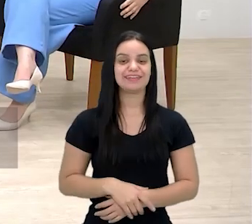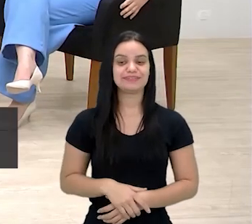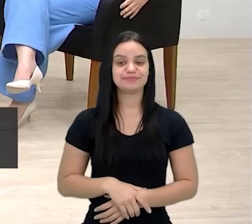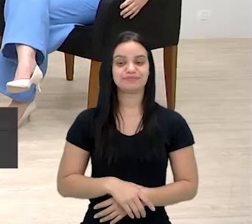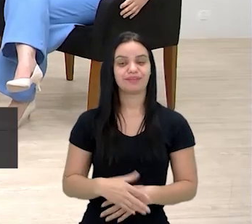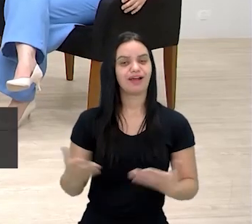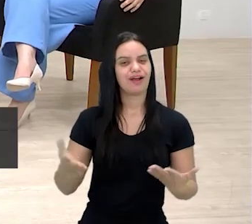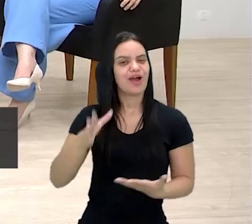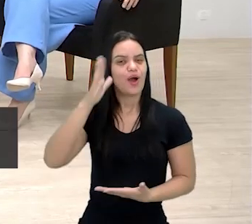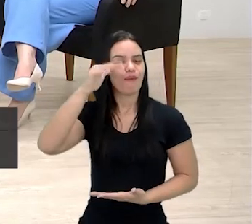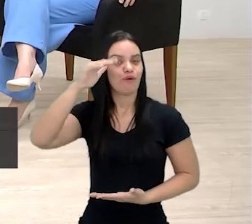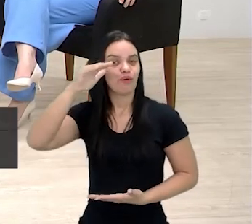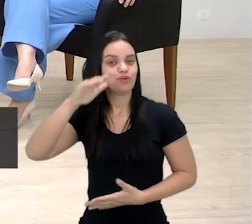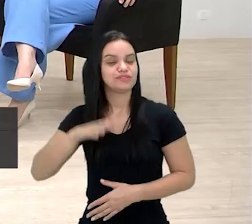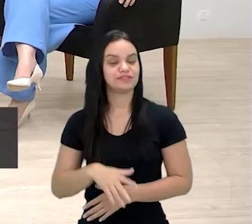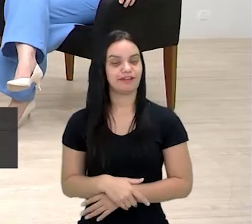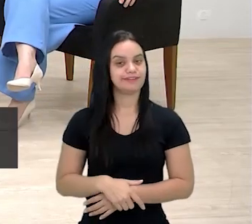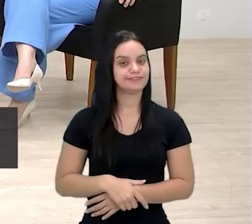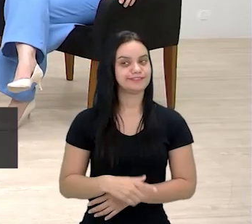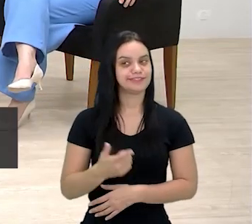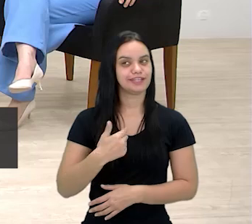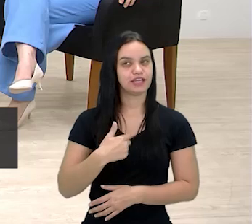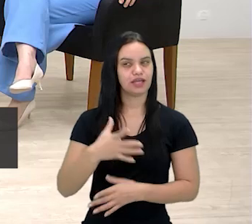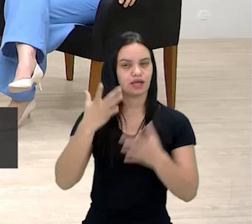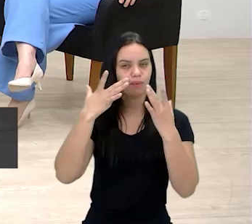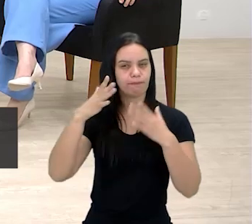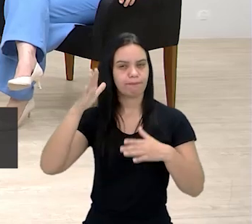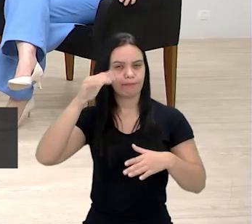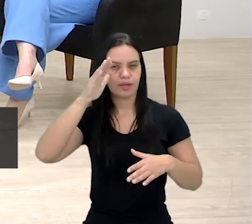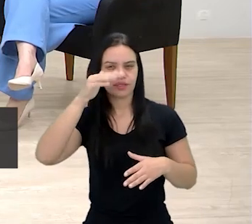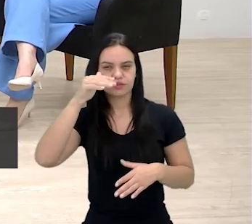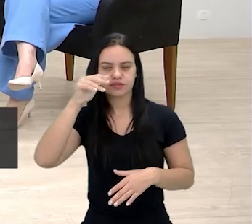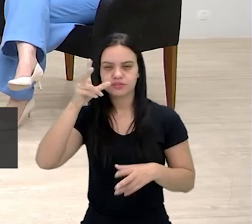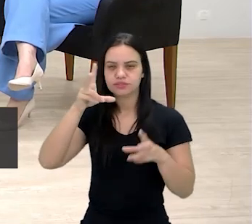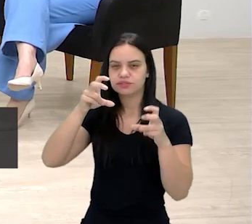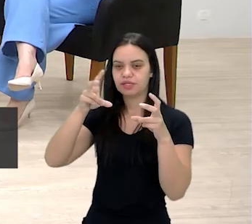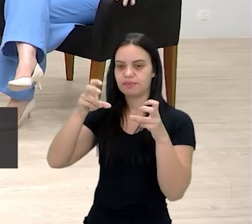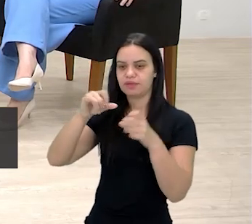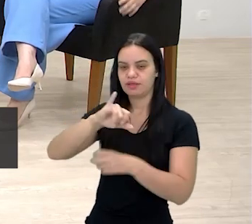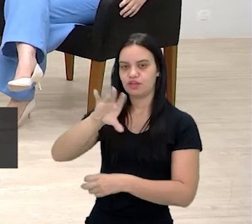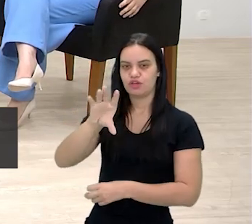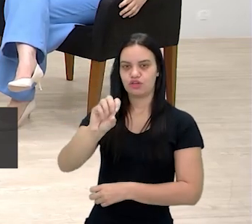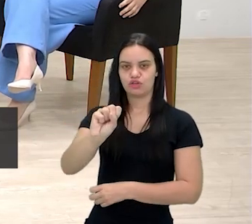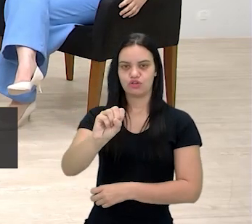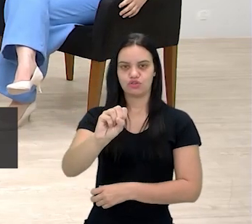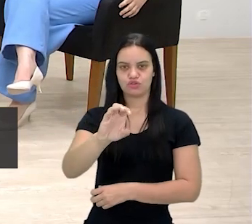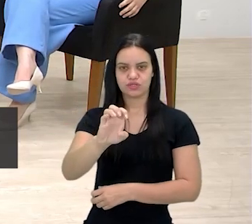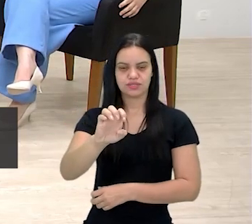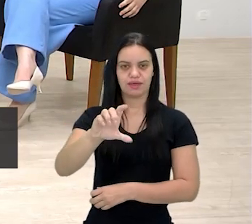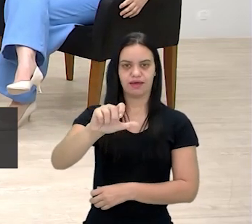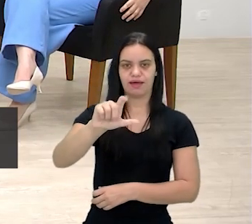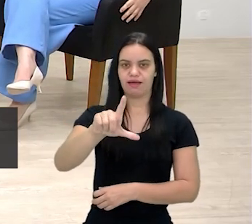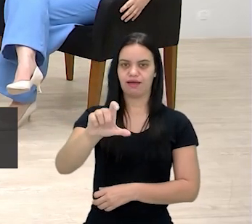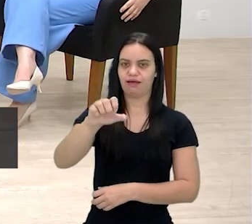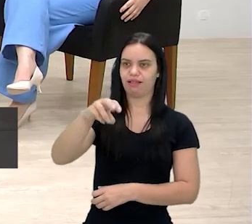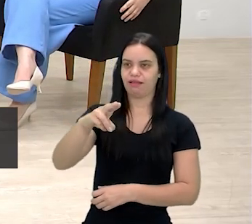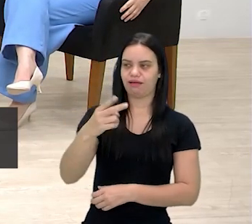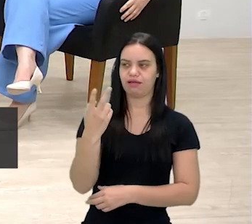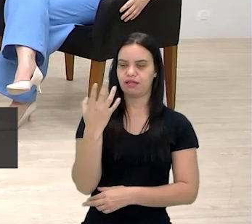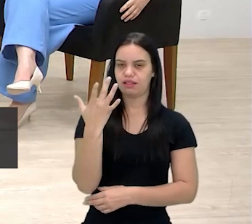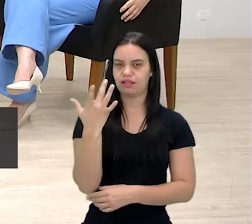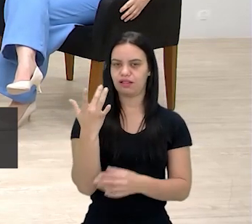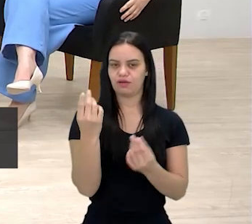tem uma curiosidade aqui. Eu ouvi nos corredores que o José de Alencar tinha uma semelhança com um professor nosso